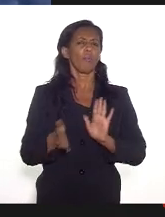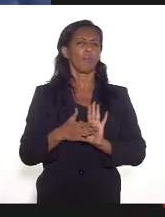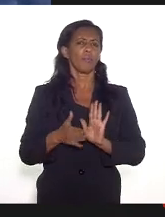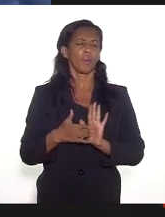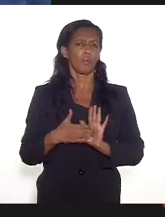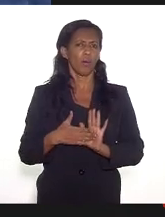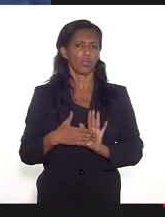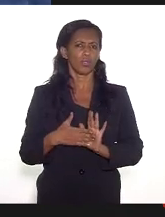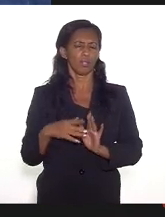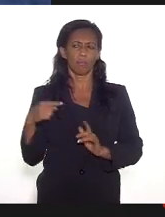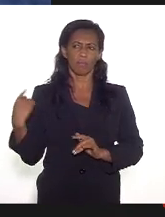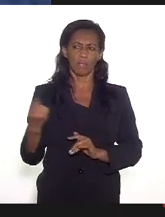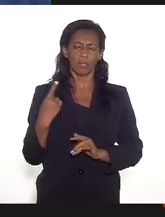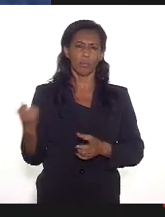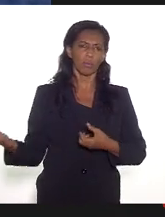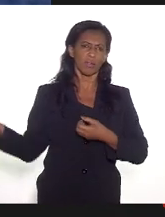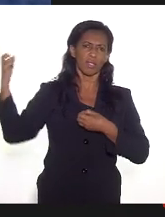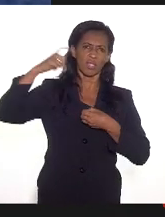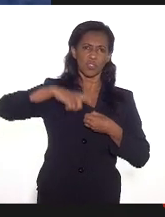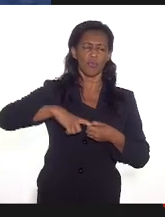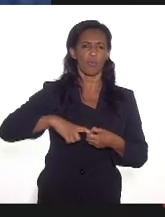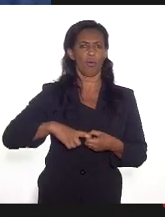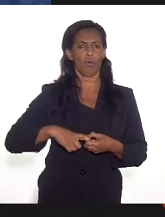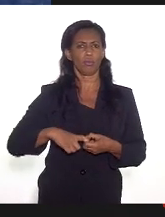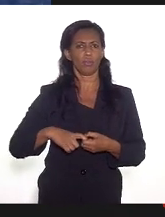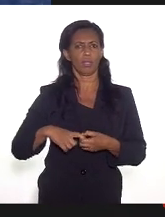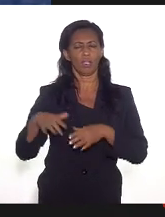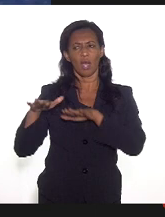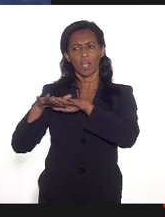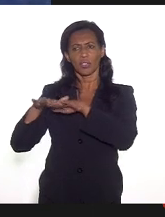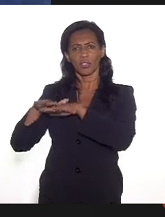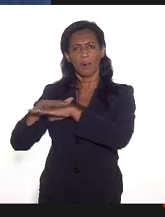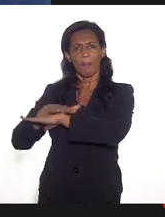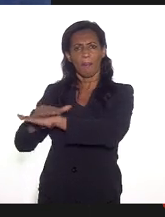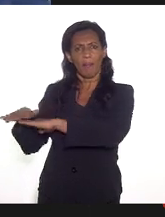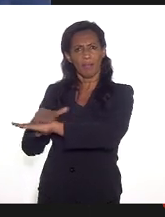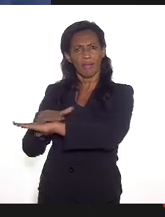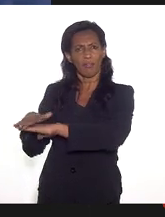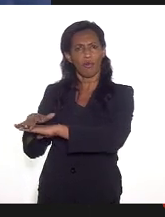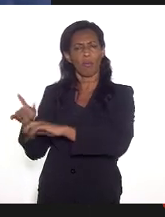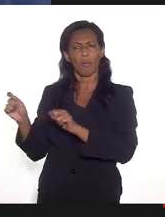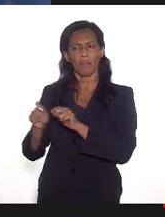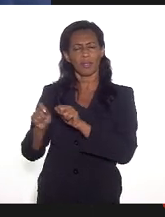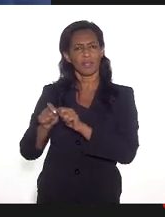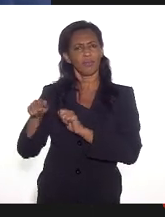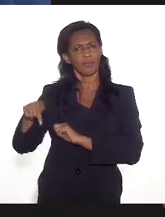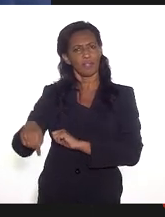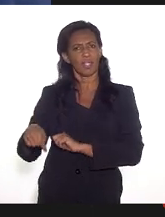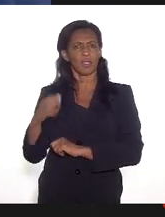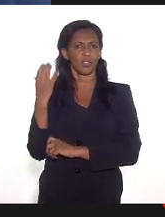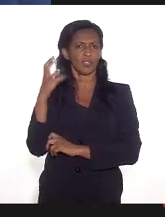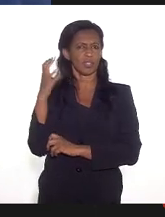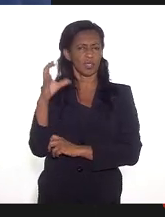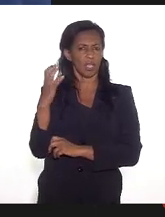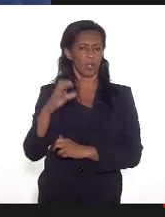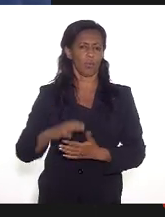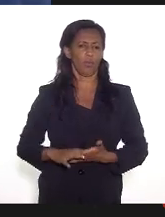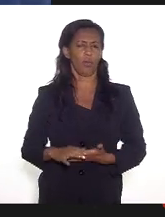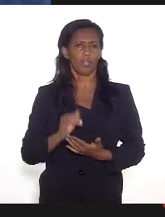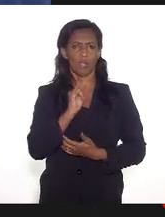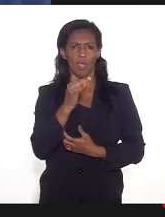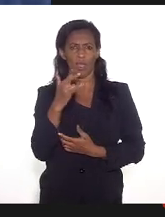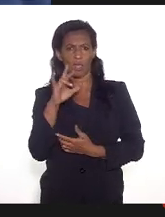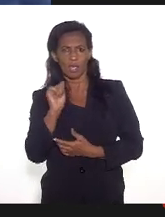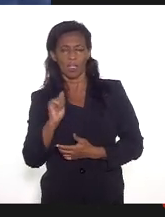para que nós pudéssemos trazer novamente essas plataformas para serem construídas nos estaleiros de Niterói, da